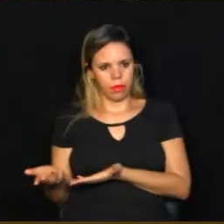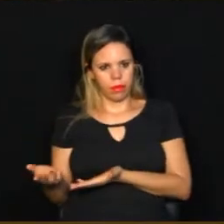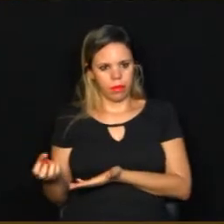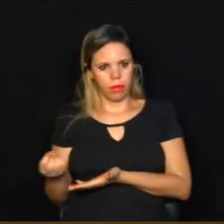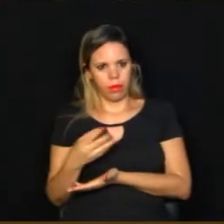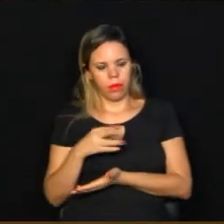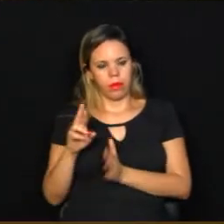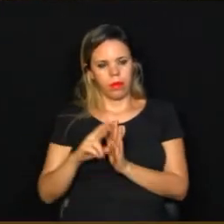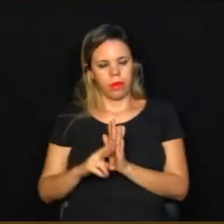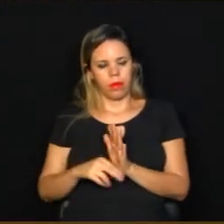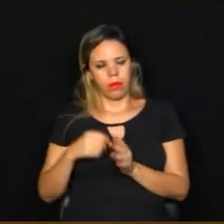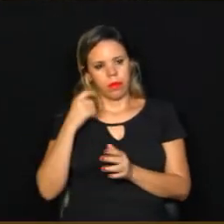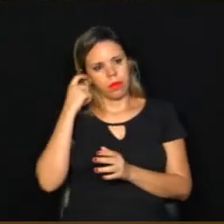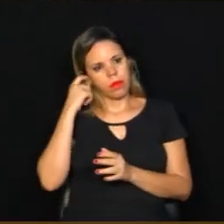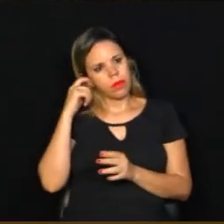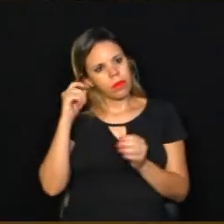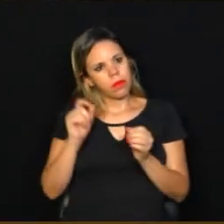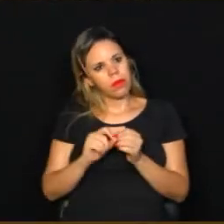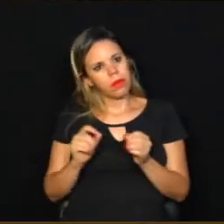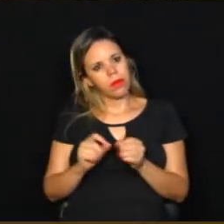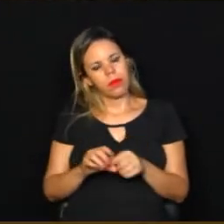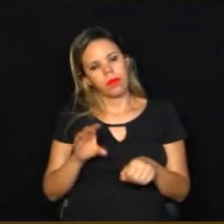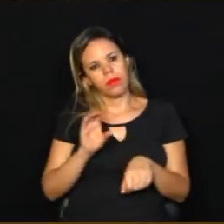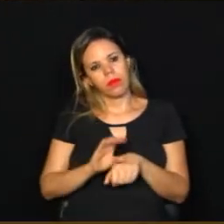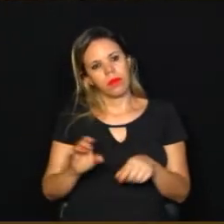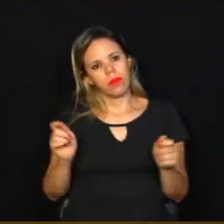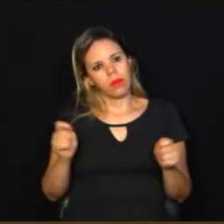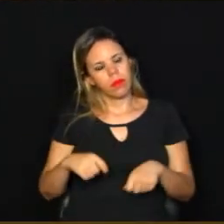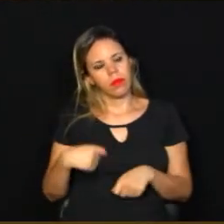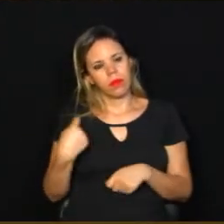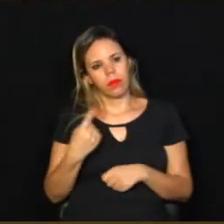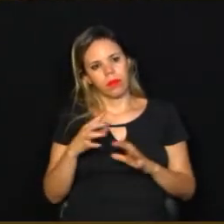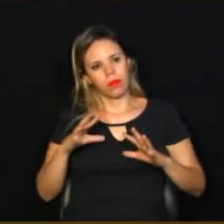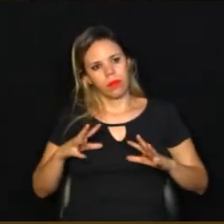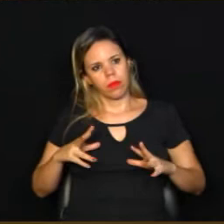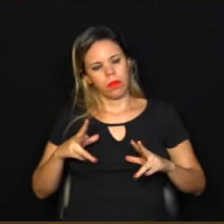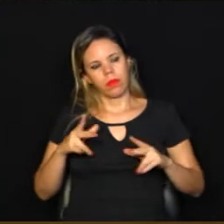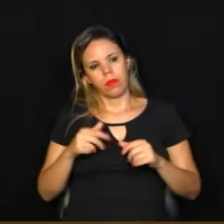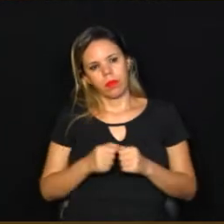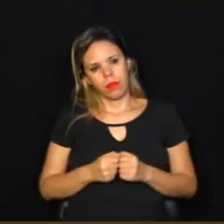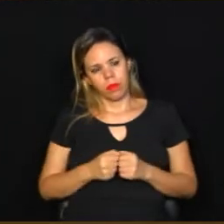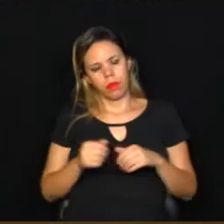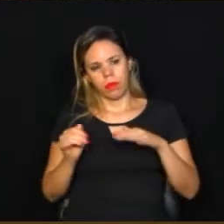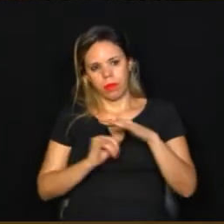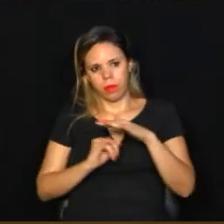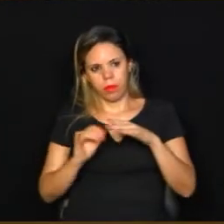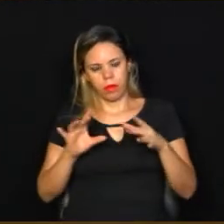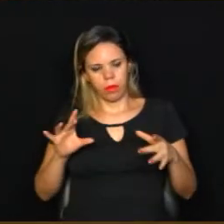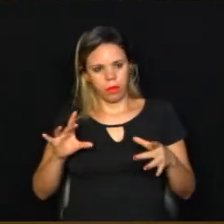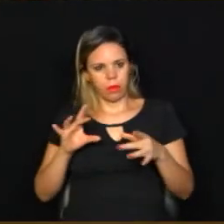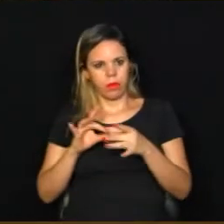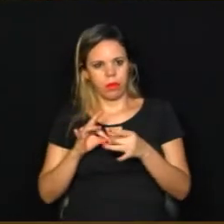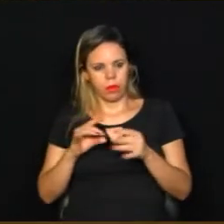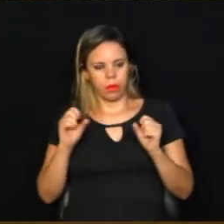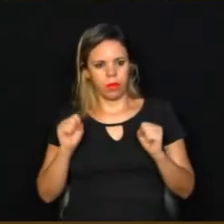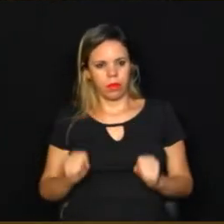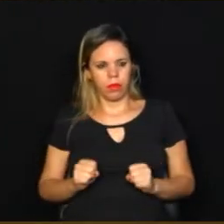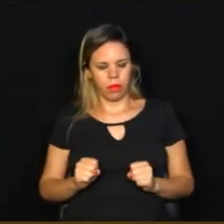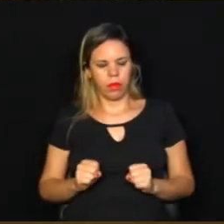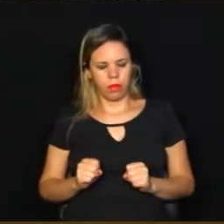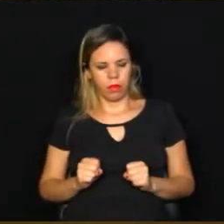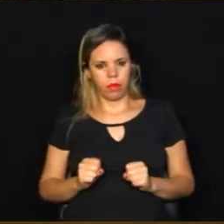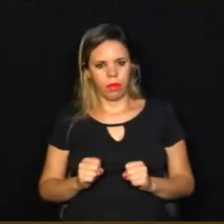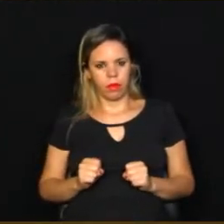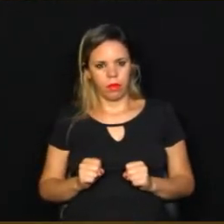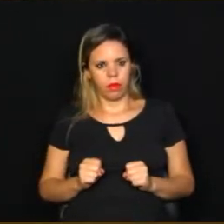novo protocolo, ele capacita com que todas as entidades parceiras possam, de